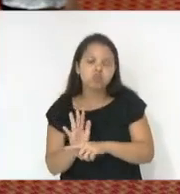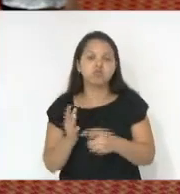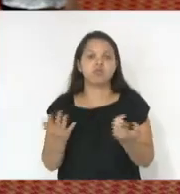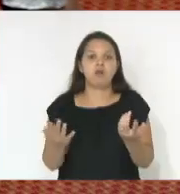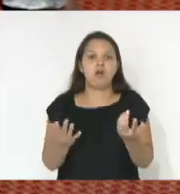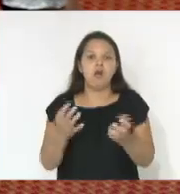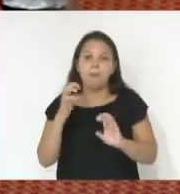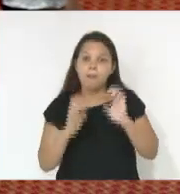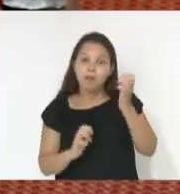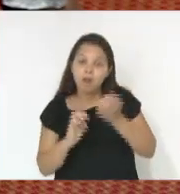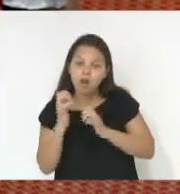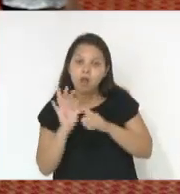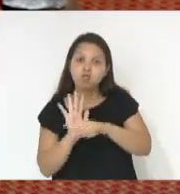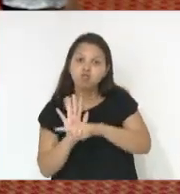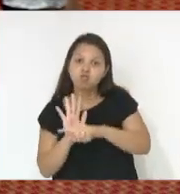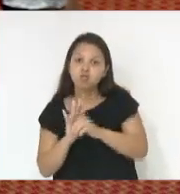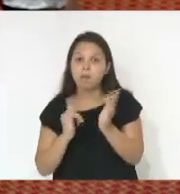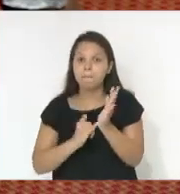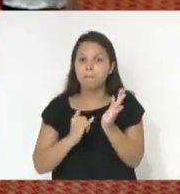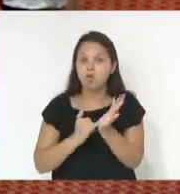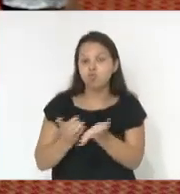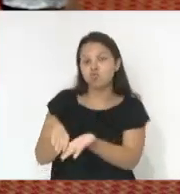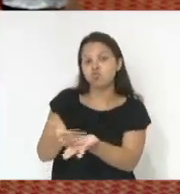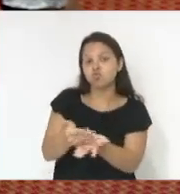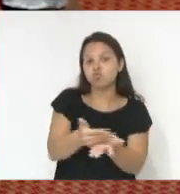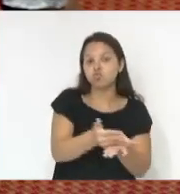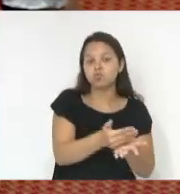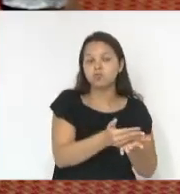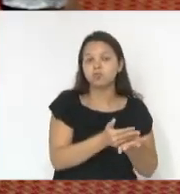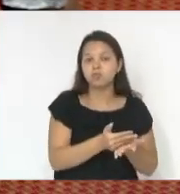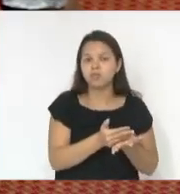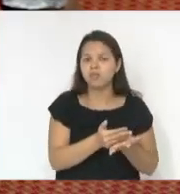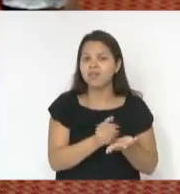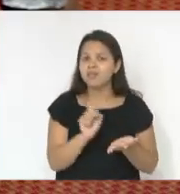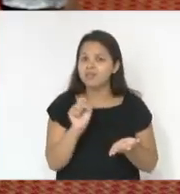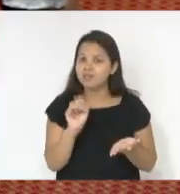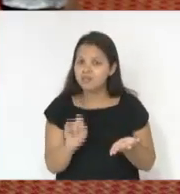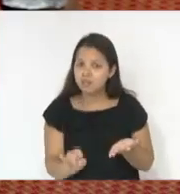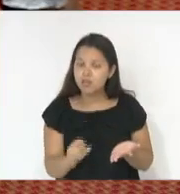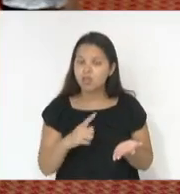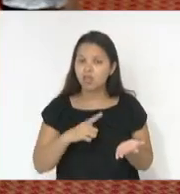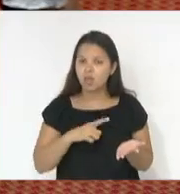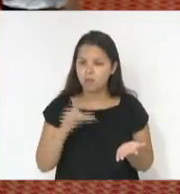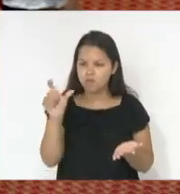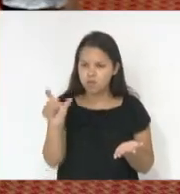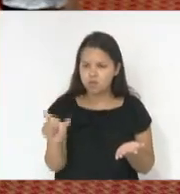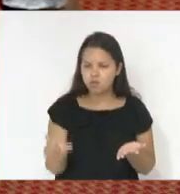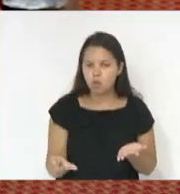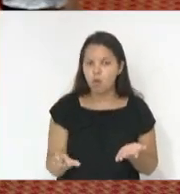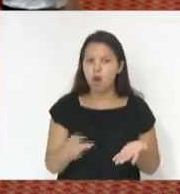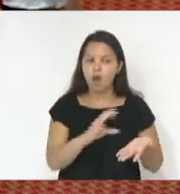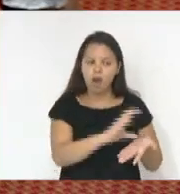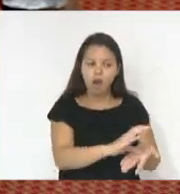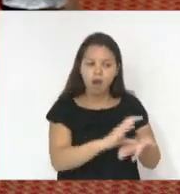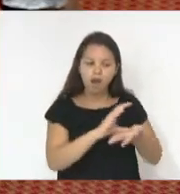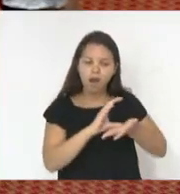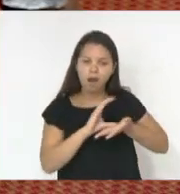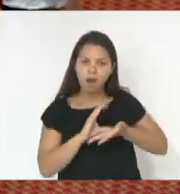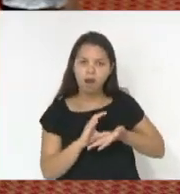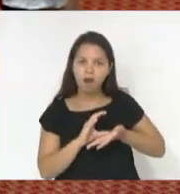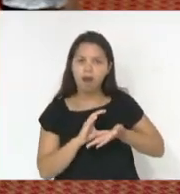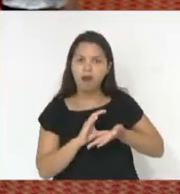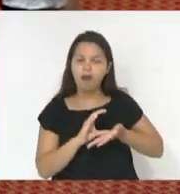geram impostos em Santa Catarina, e se há alguém que está recebendo alguma coisa de forma